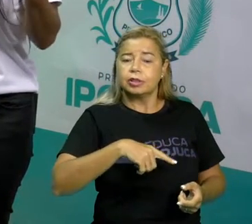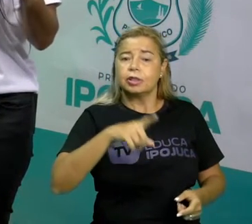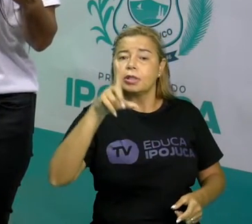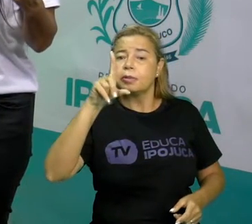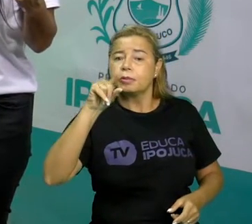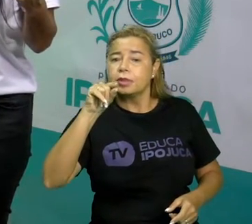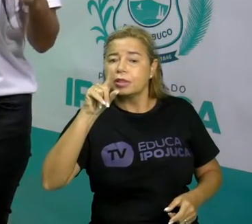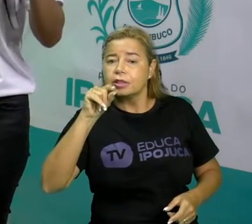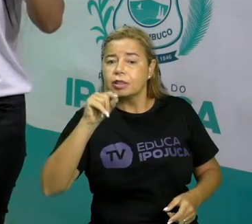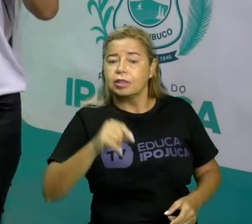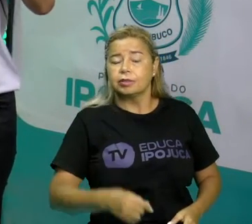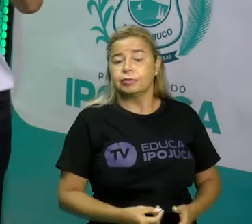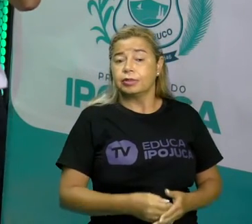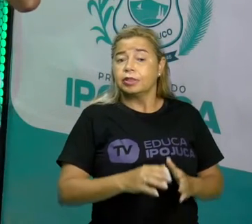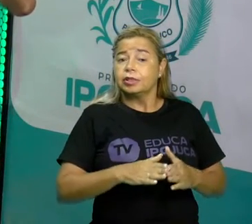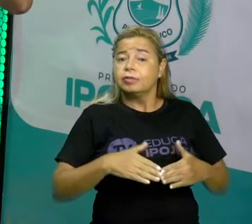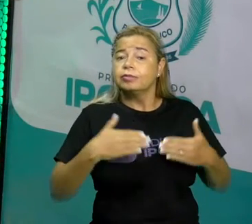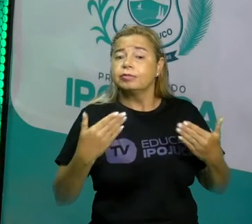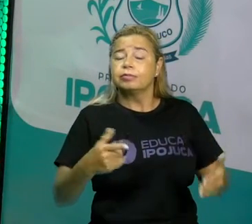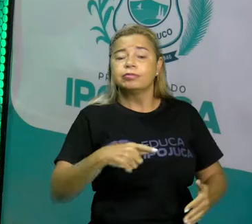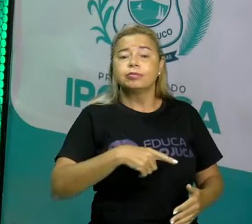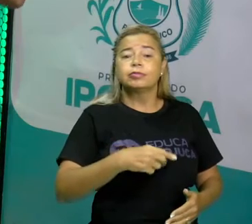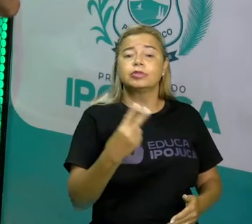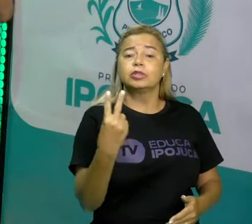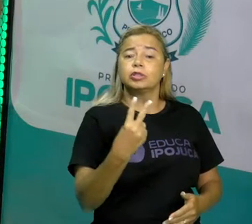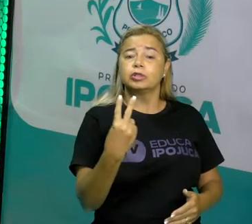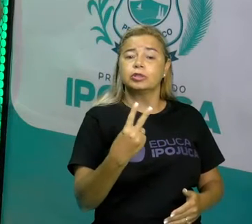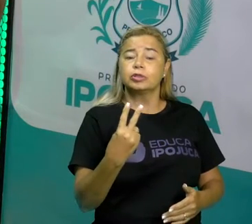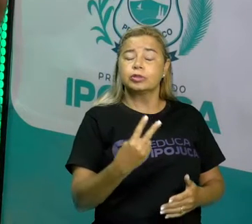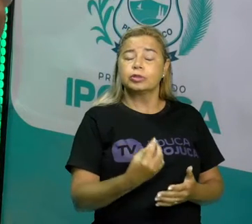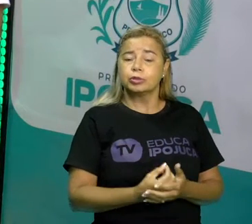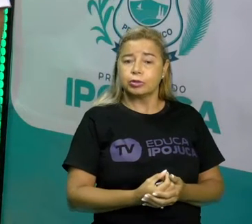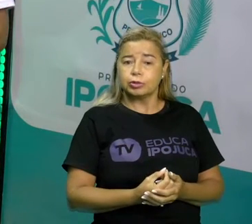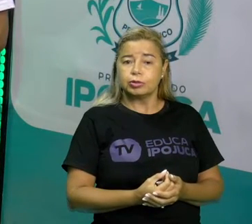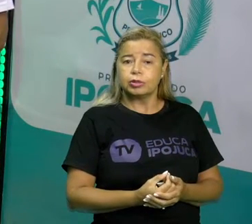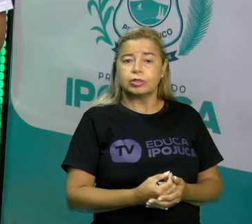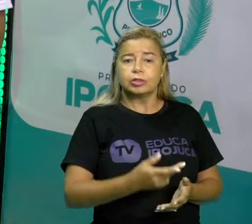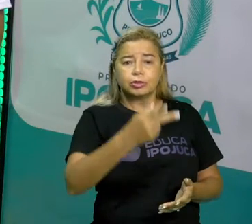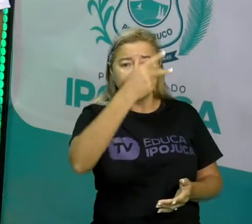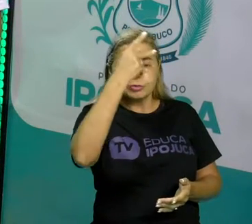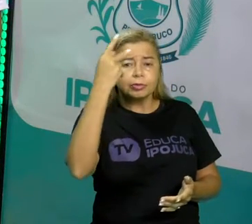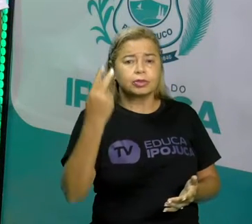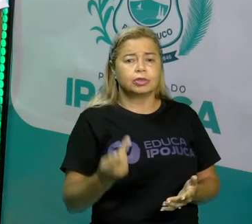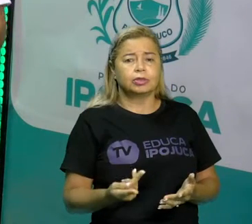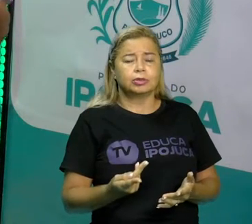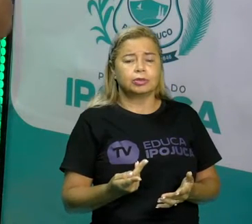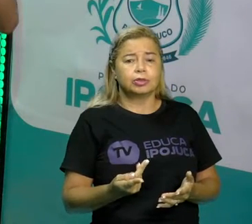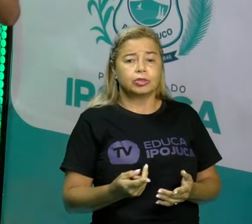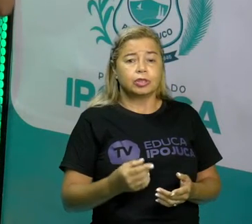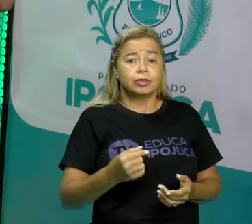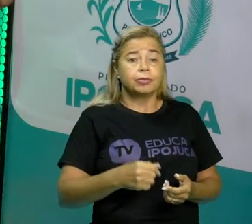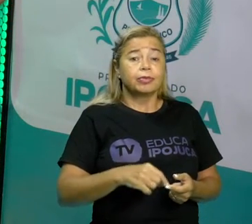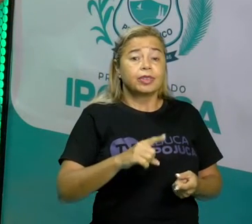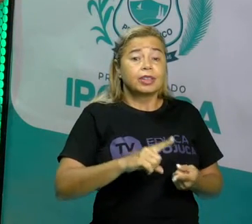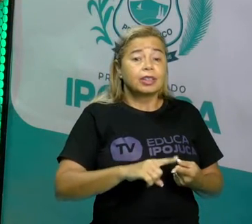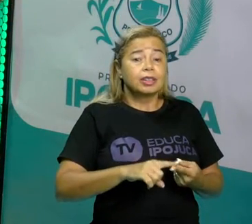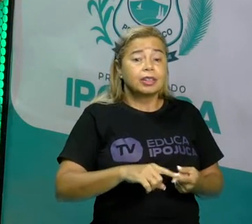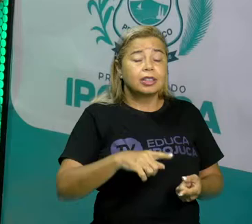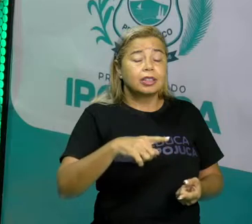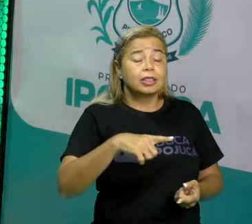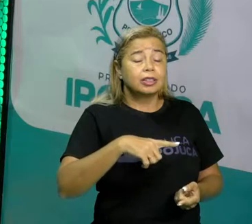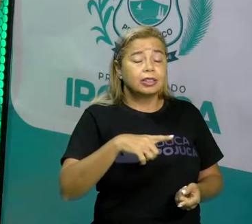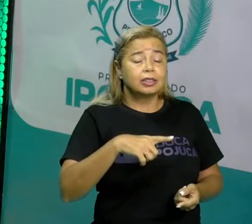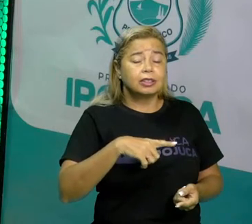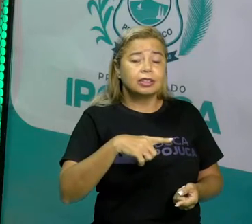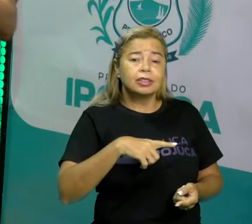dois personagens e temos outro que está ali perguntando, que é o narrador. Onde vais, elefantinho? Temos o narrador que está escondido